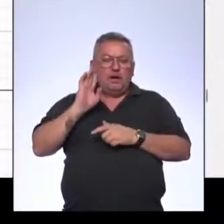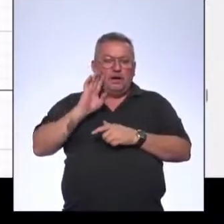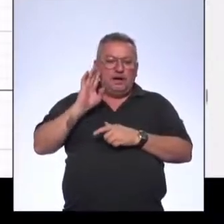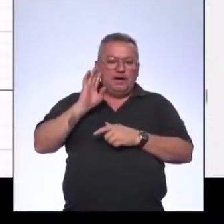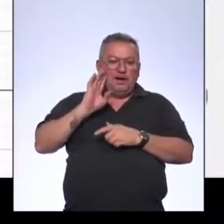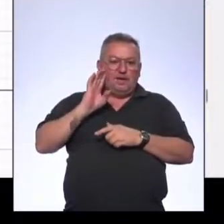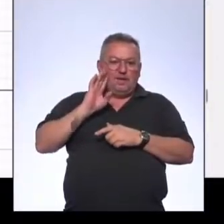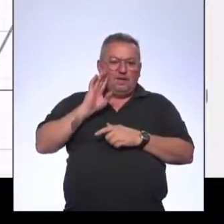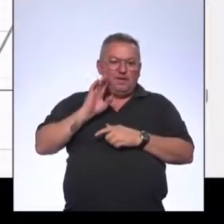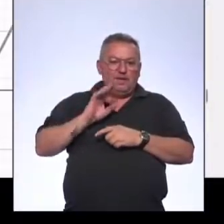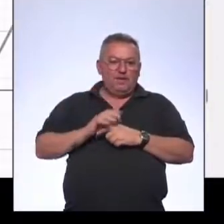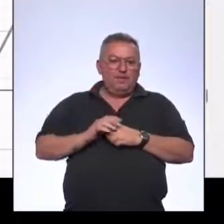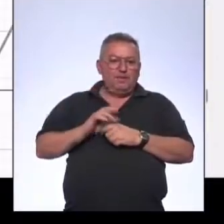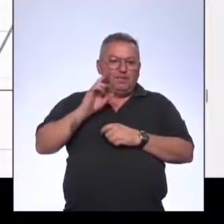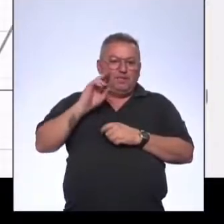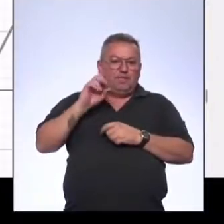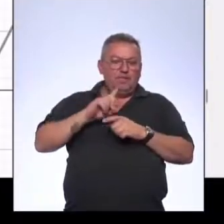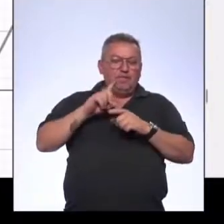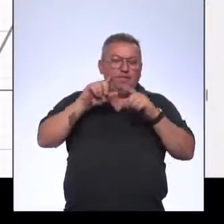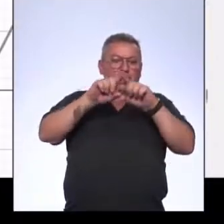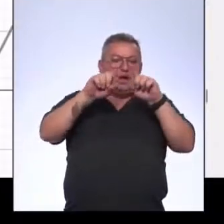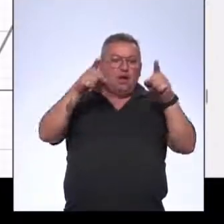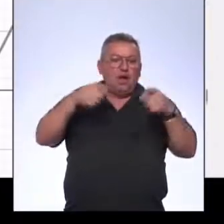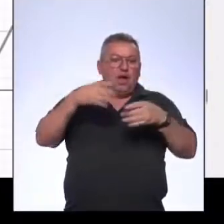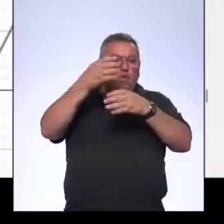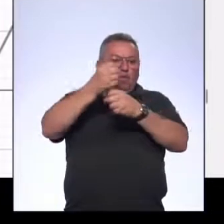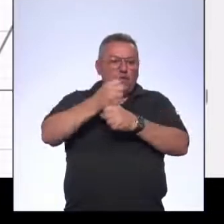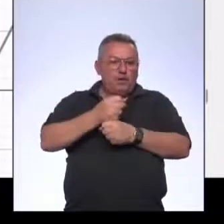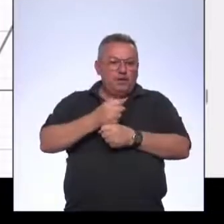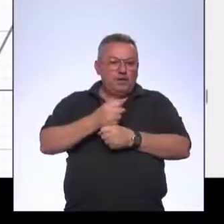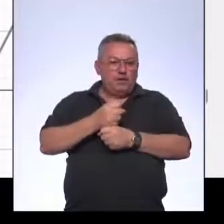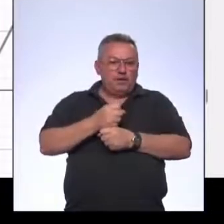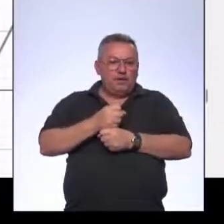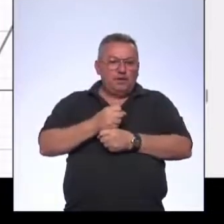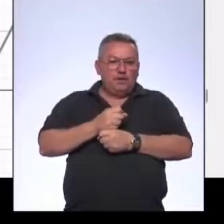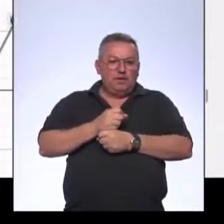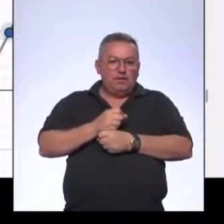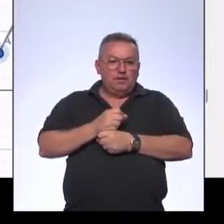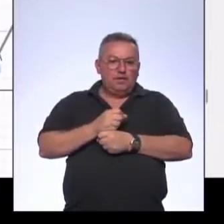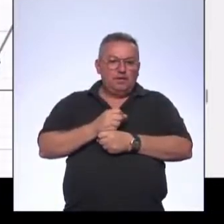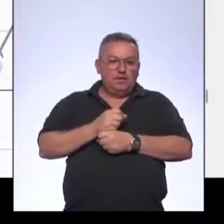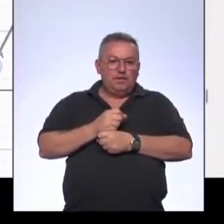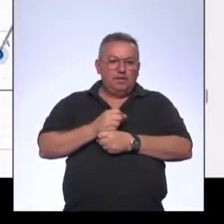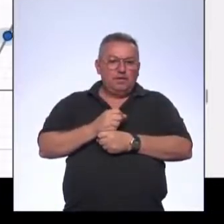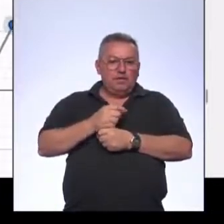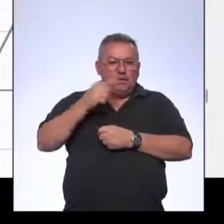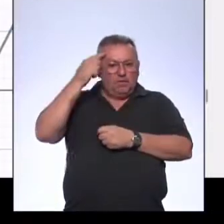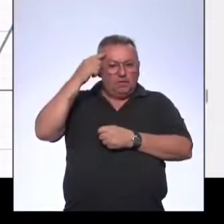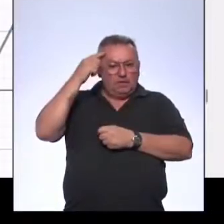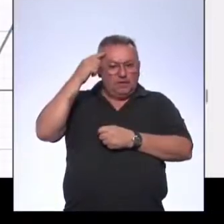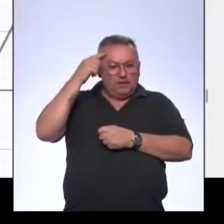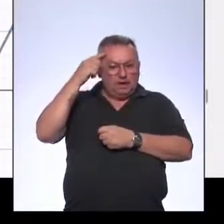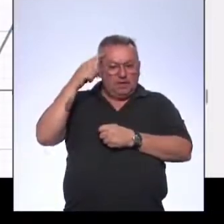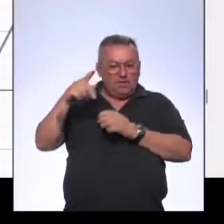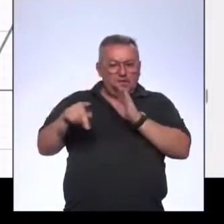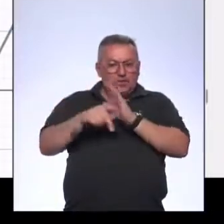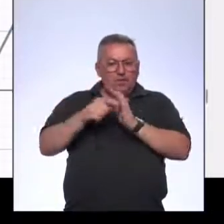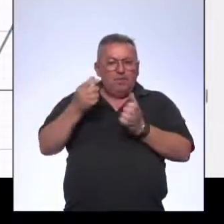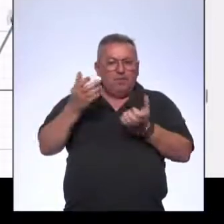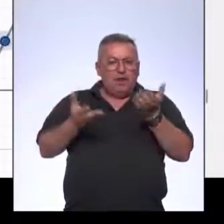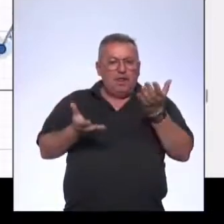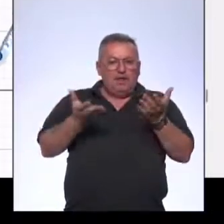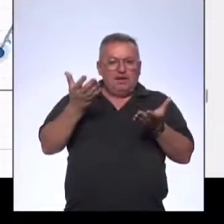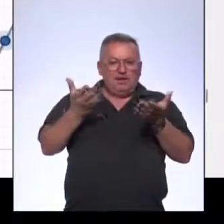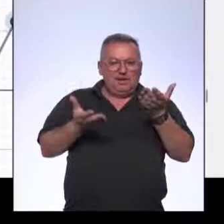só que parte Legal vamos abrir a nossa janela de álgebra Quem lembra que eu falei que associar tecnologia Então vamos pensar assim na programação de uma balança